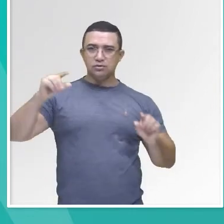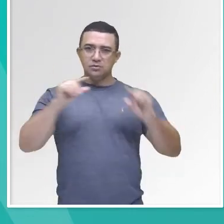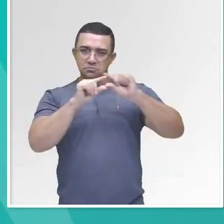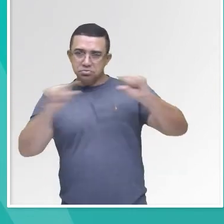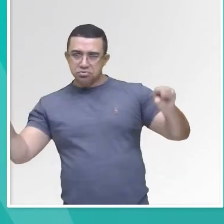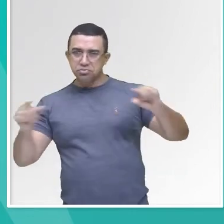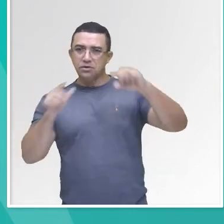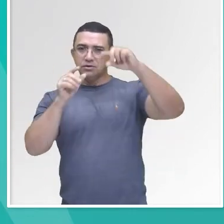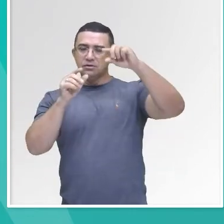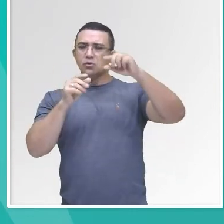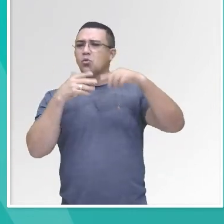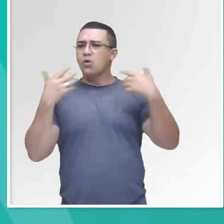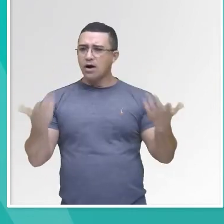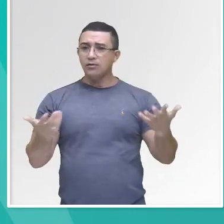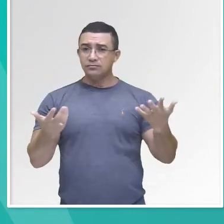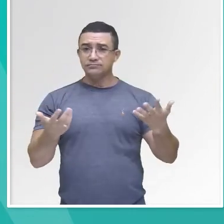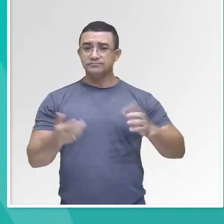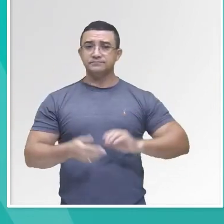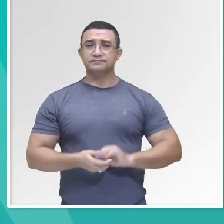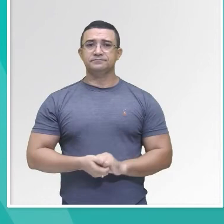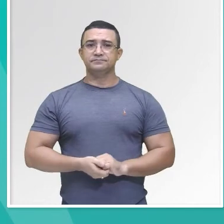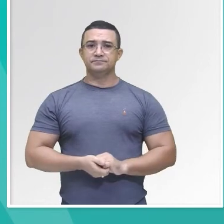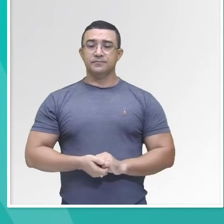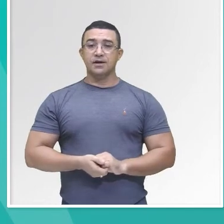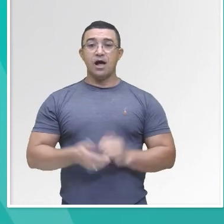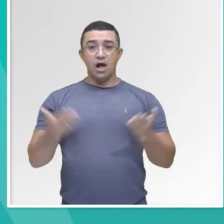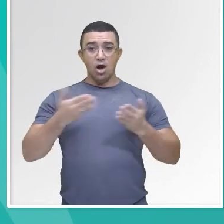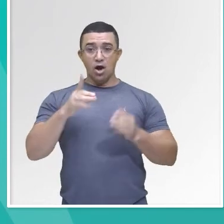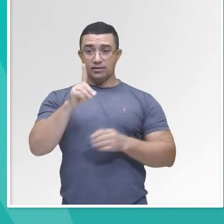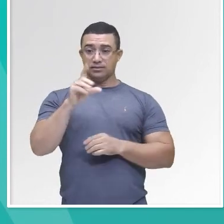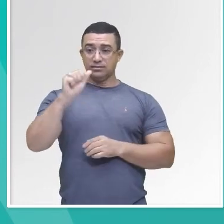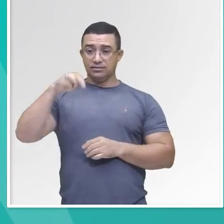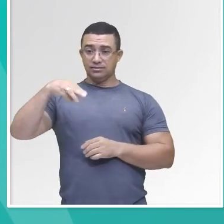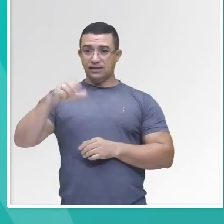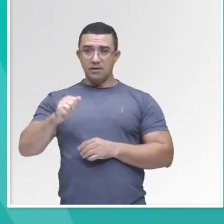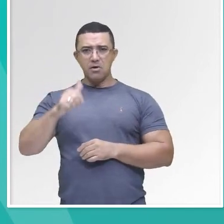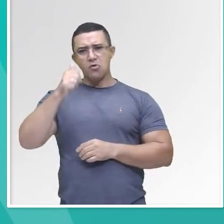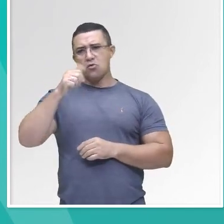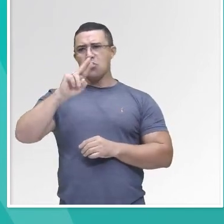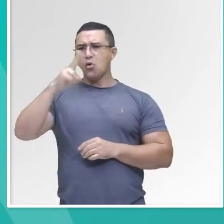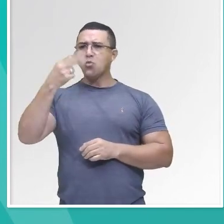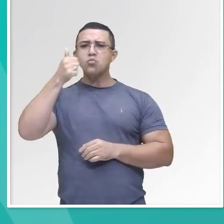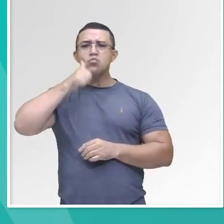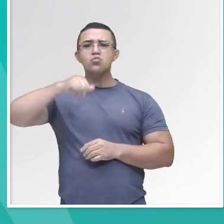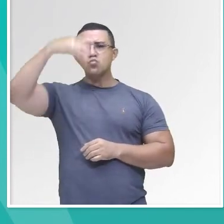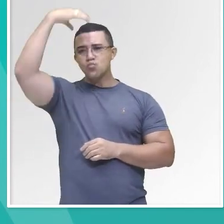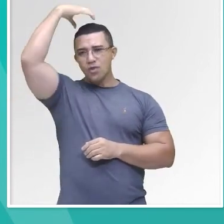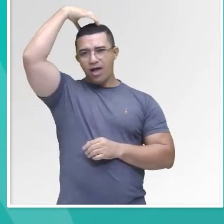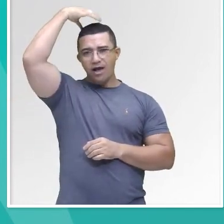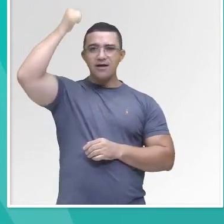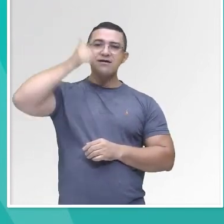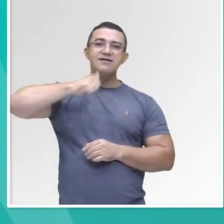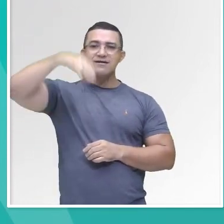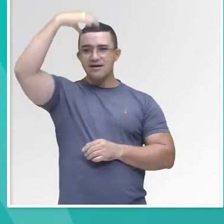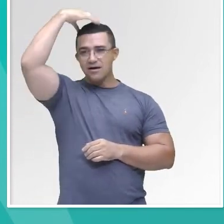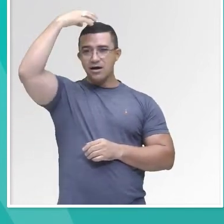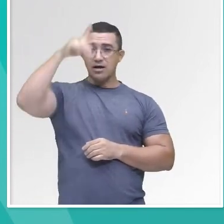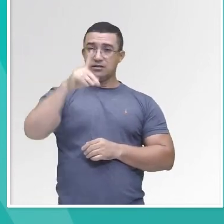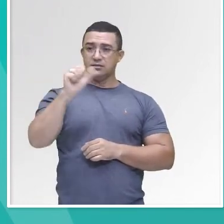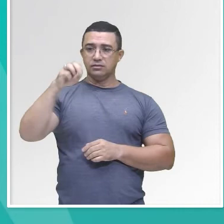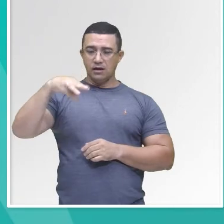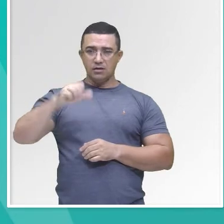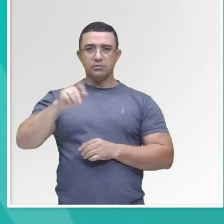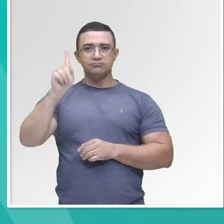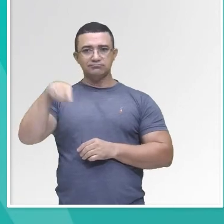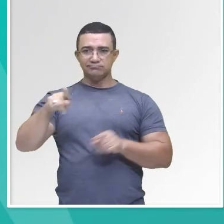A próxima é a dama ou rainha, tá? Ela é uma das peças que tem